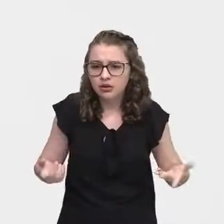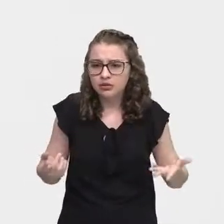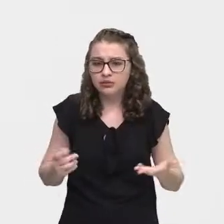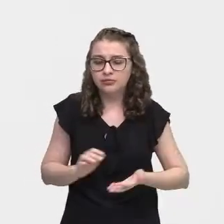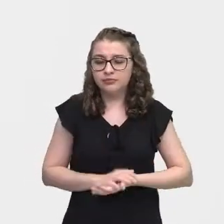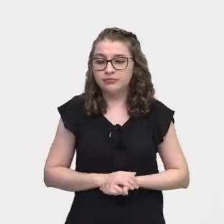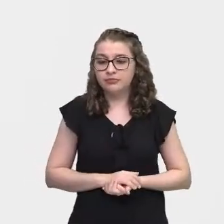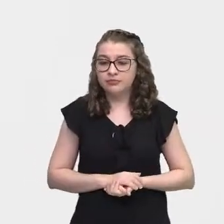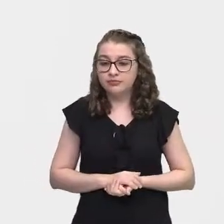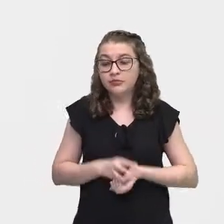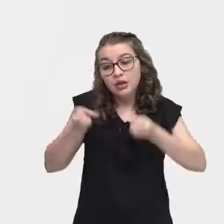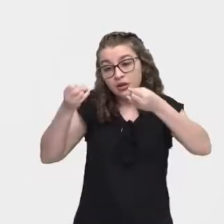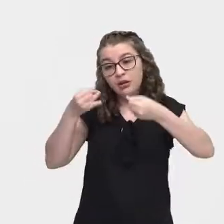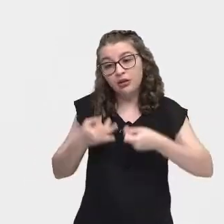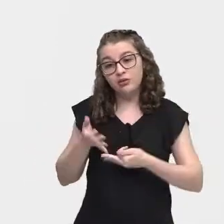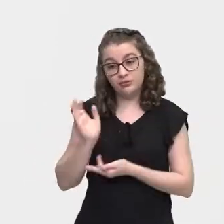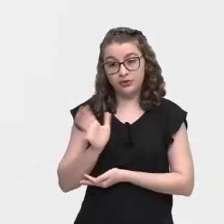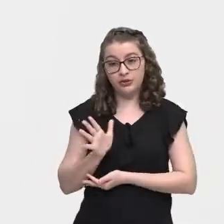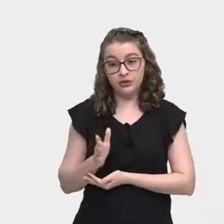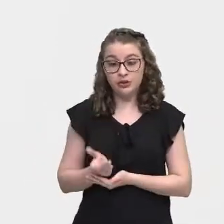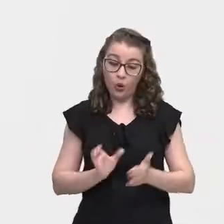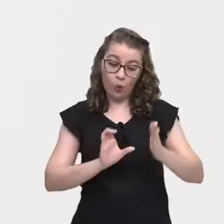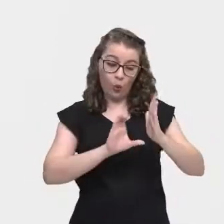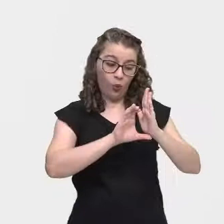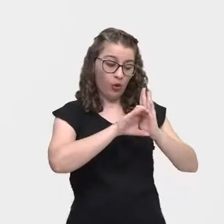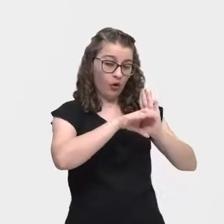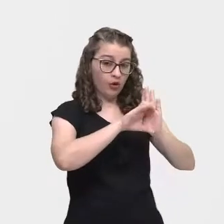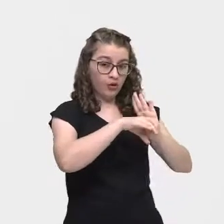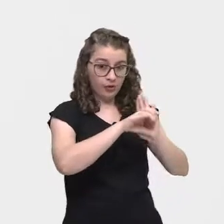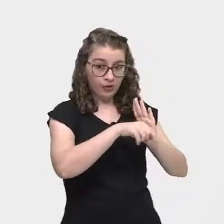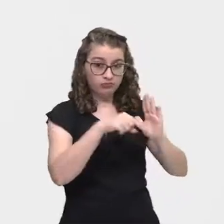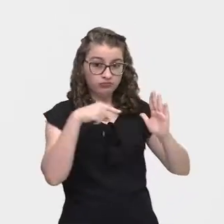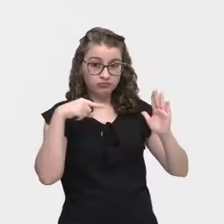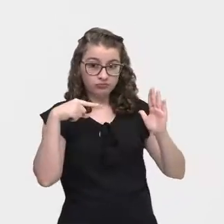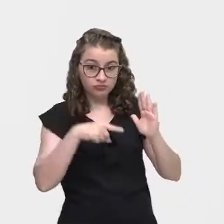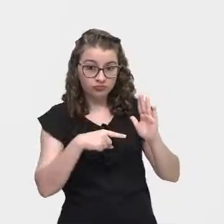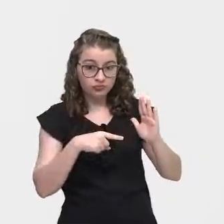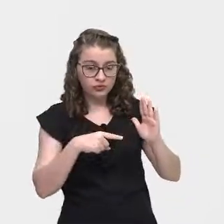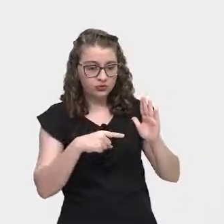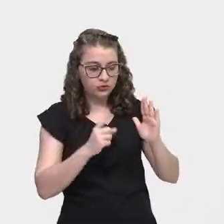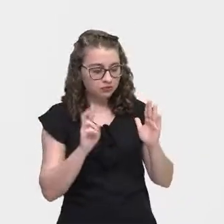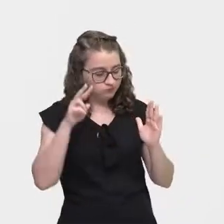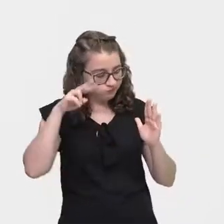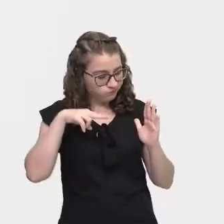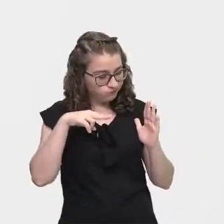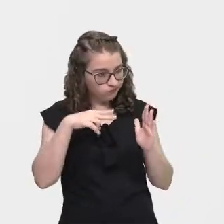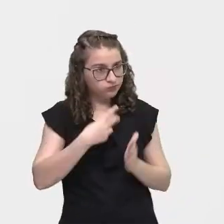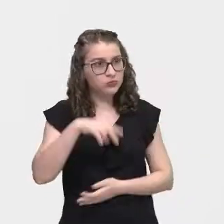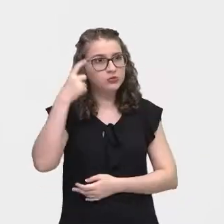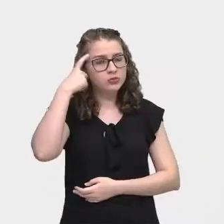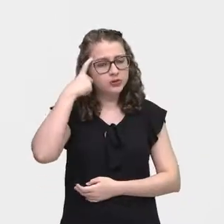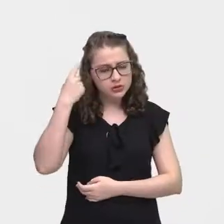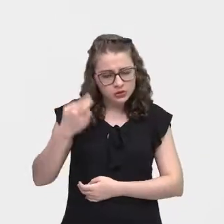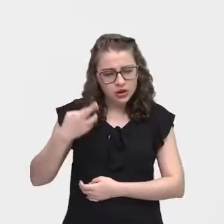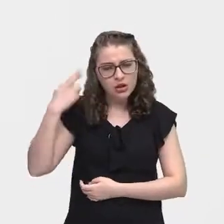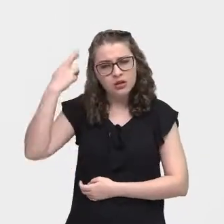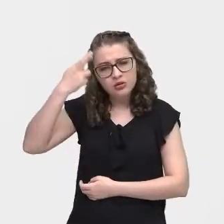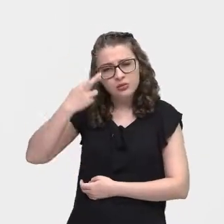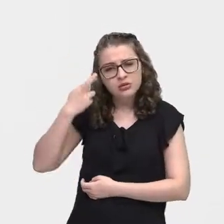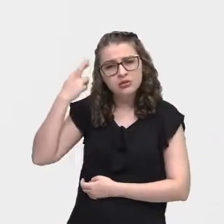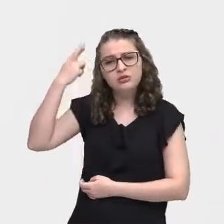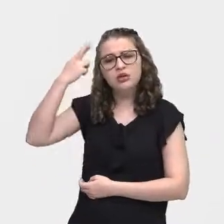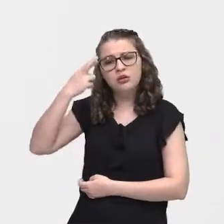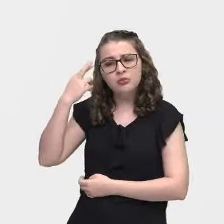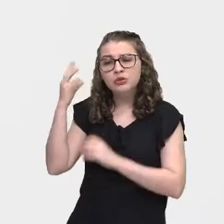para vocês aqui. Porque o conceito é aquilo que vai me fazer pensar sobre as coisas. Porque